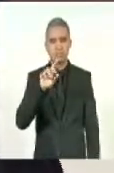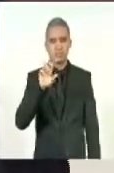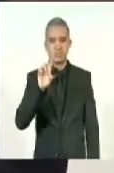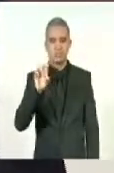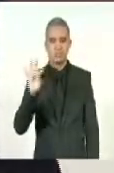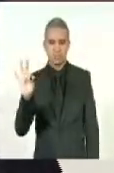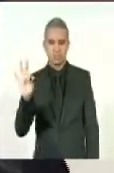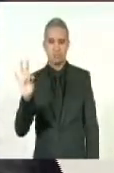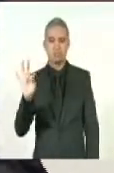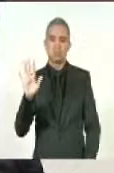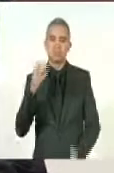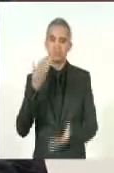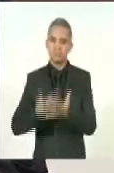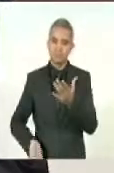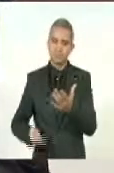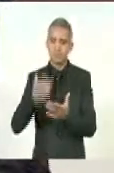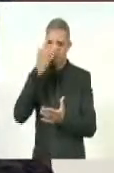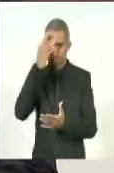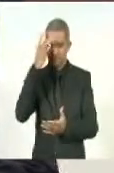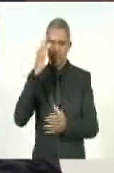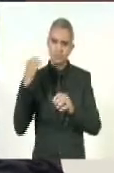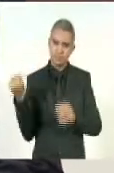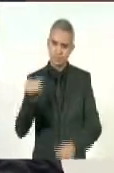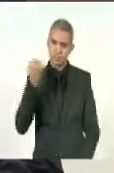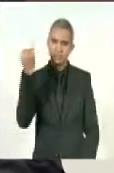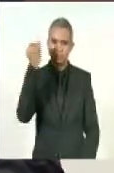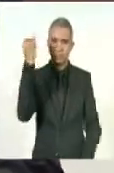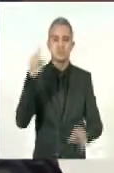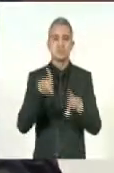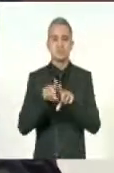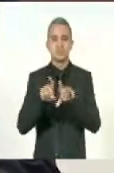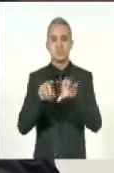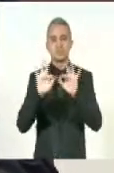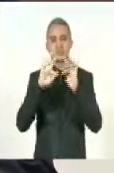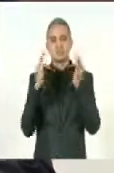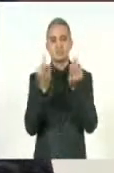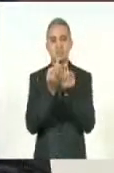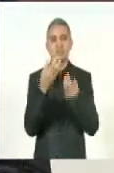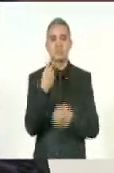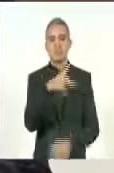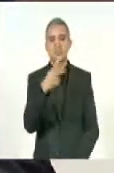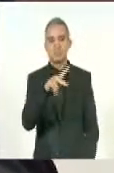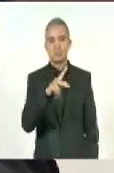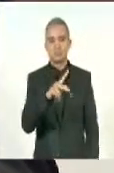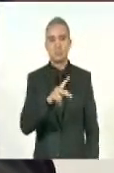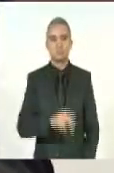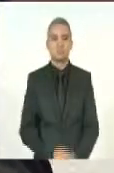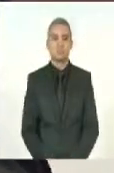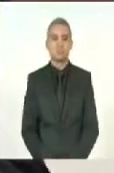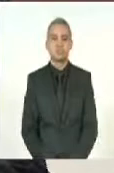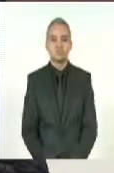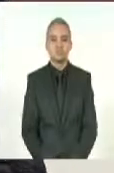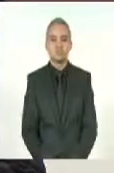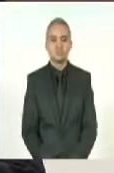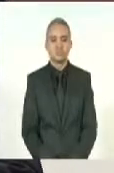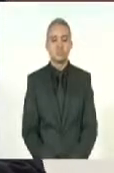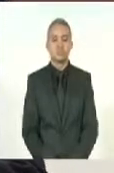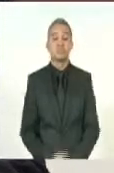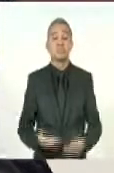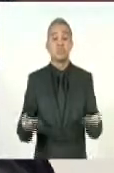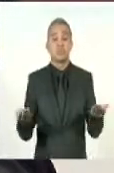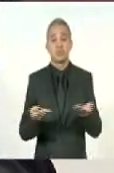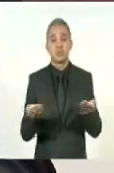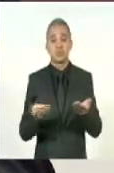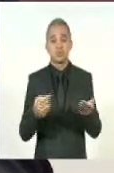importantes e também à família do Gerry Abrantes. E também venho hoje trazer a